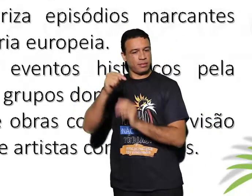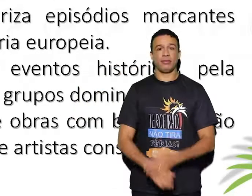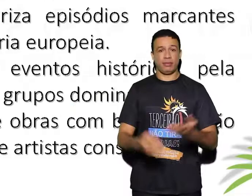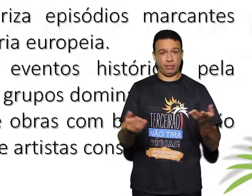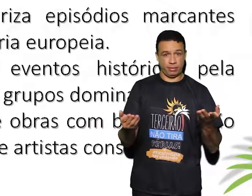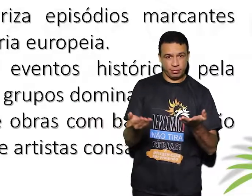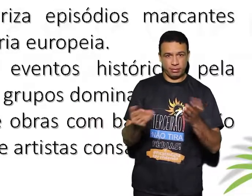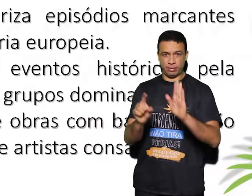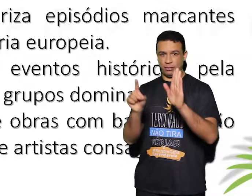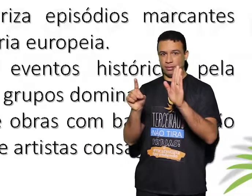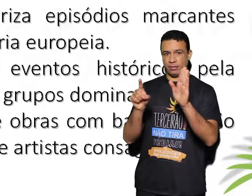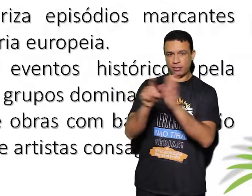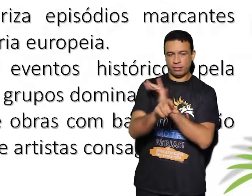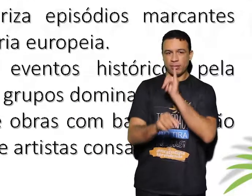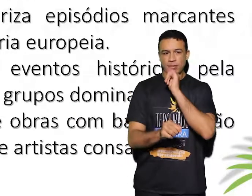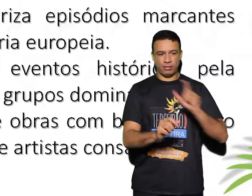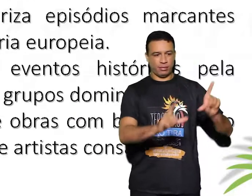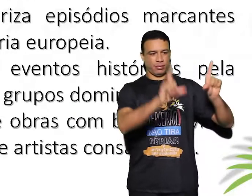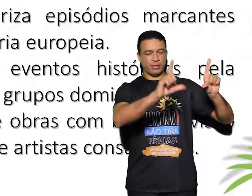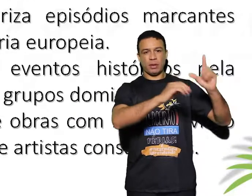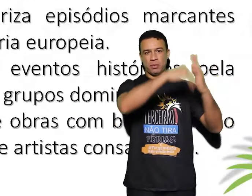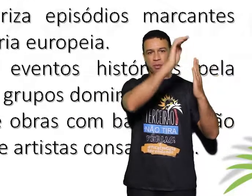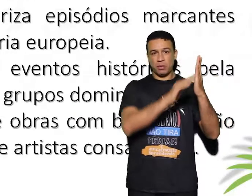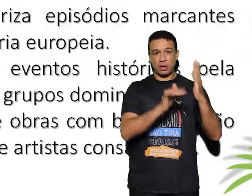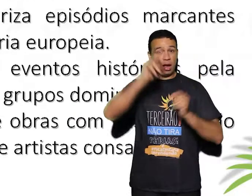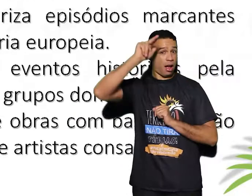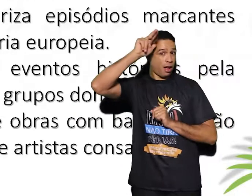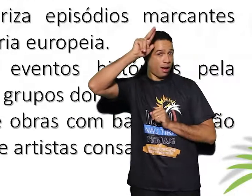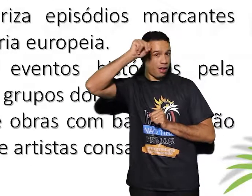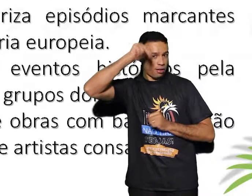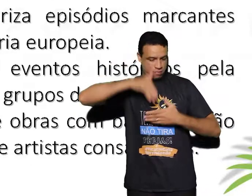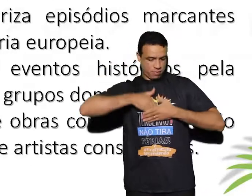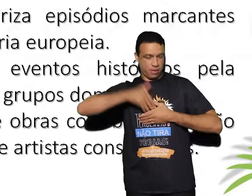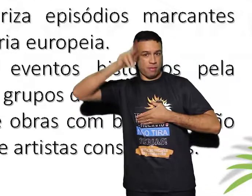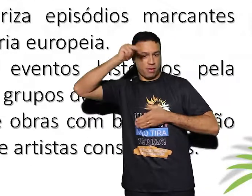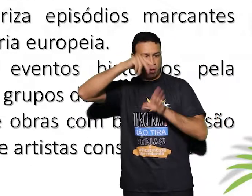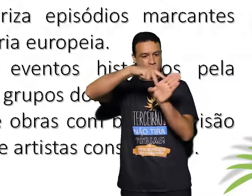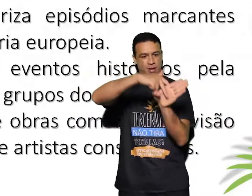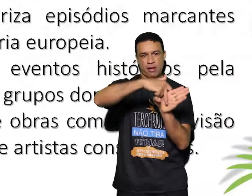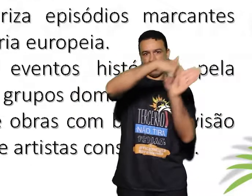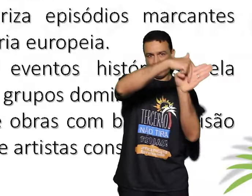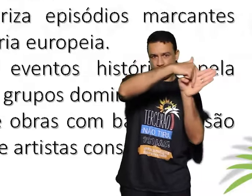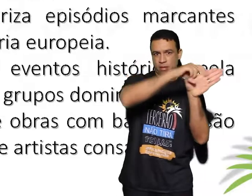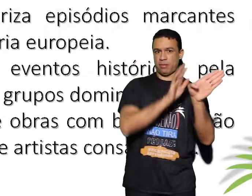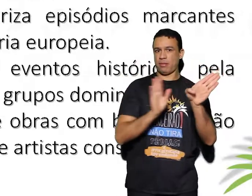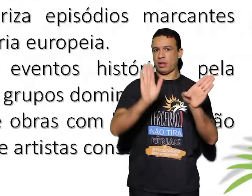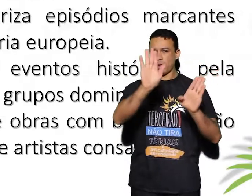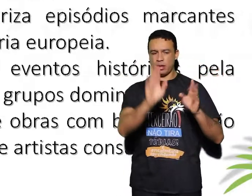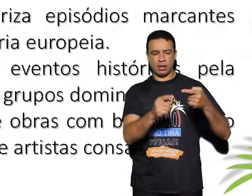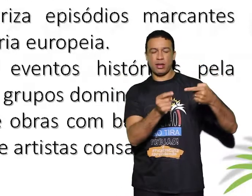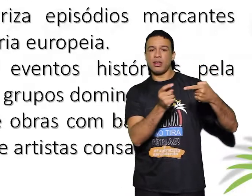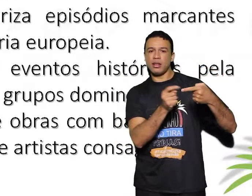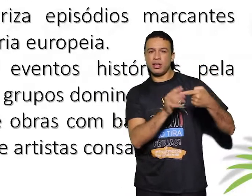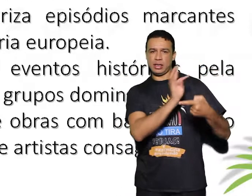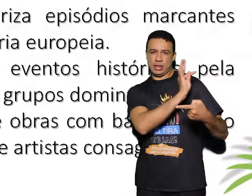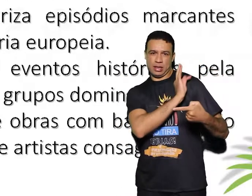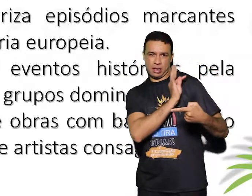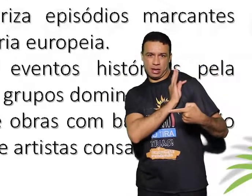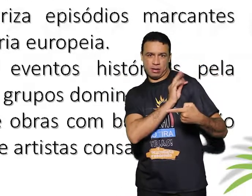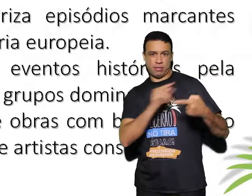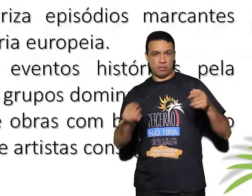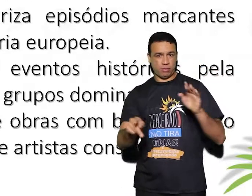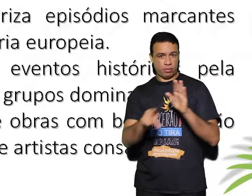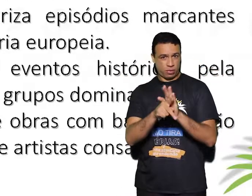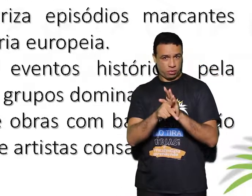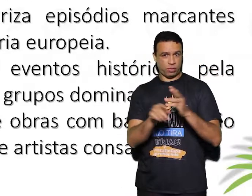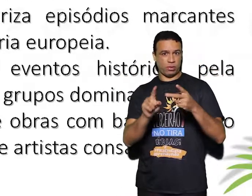Sobre essa questão da pintura de Napoleão cruzando os Alpes. Alternativa A, utiliza técnicas e suportes artísticos inovadores,